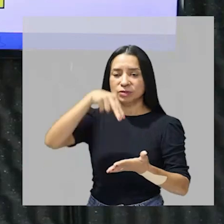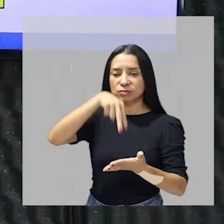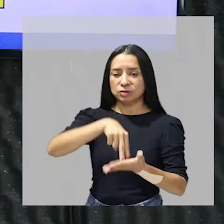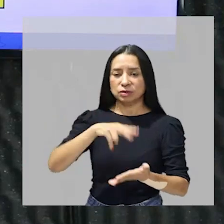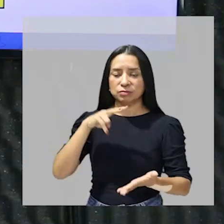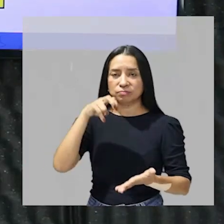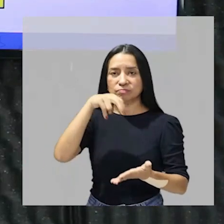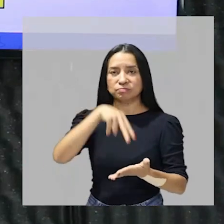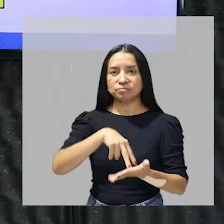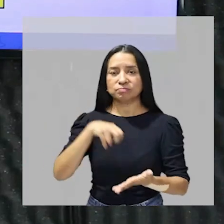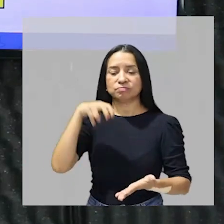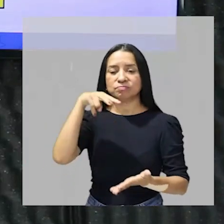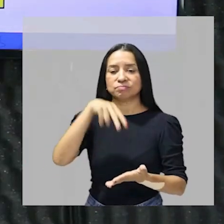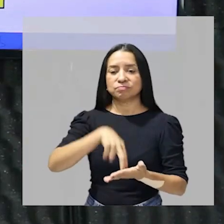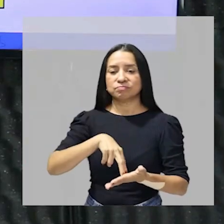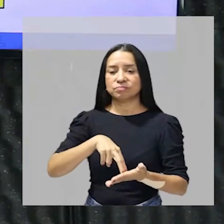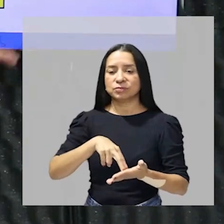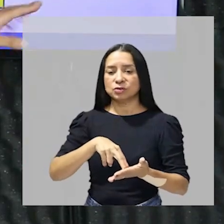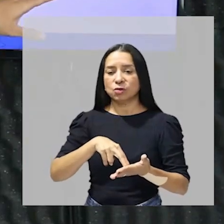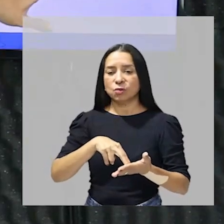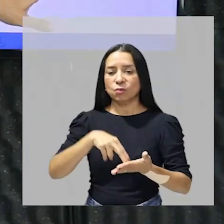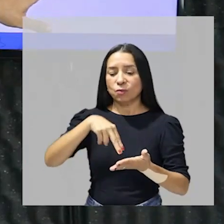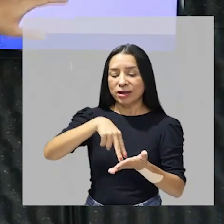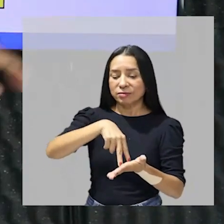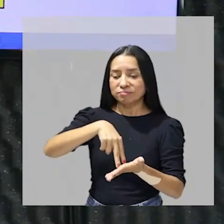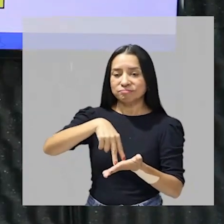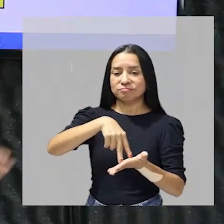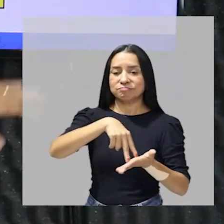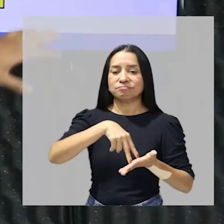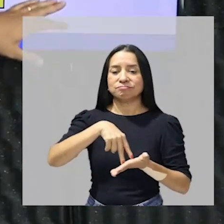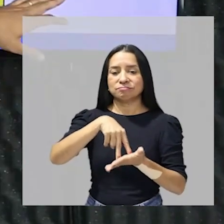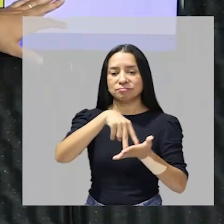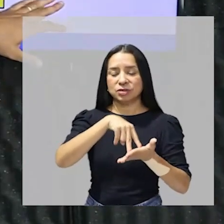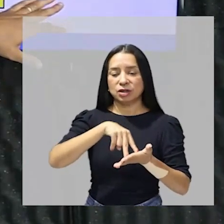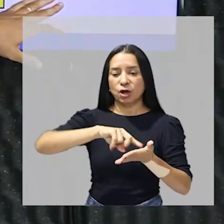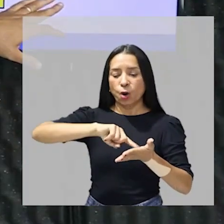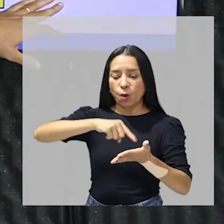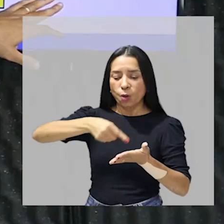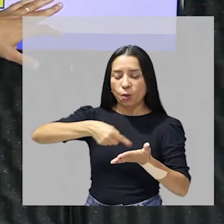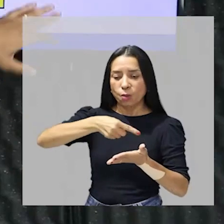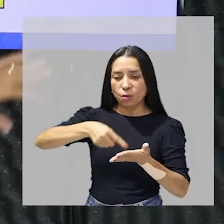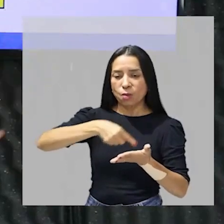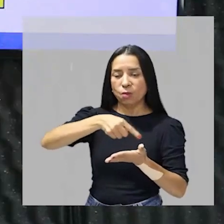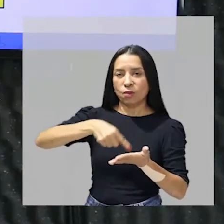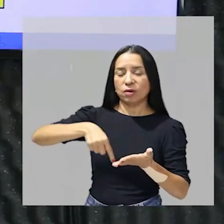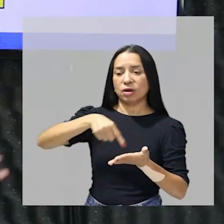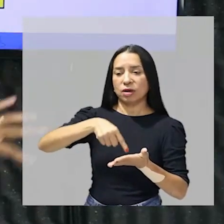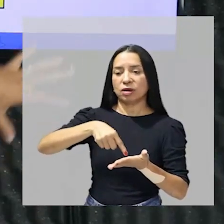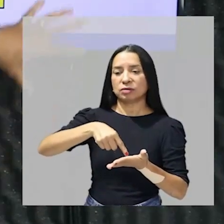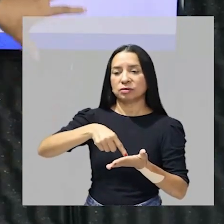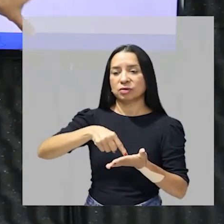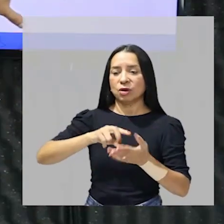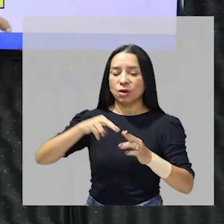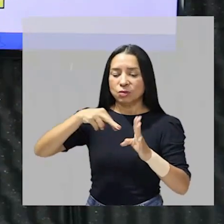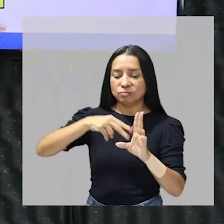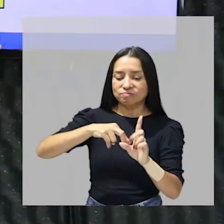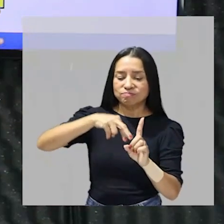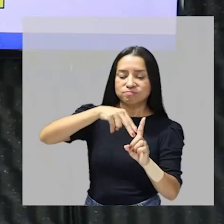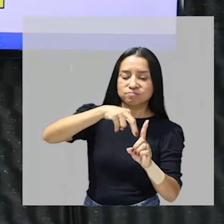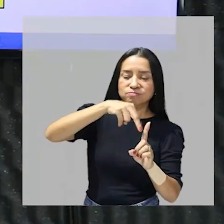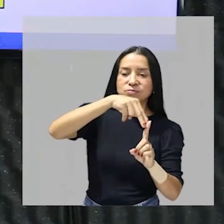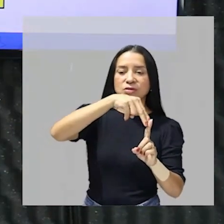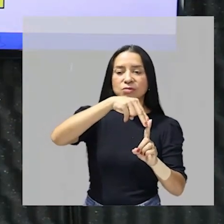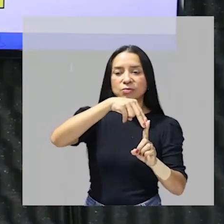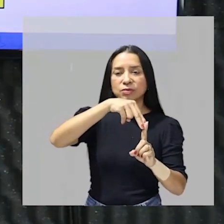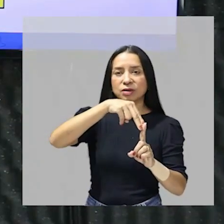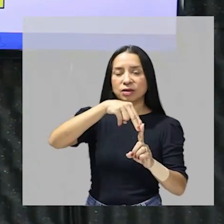equilibrar, o rolar e girar, trepar, embalar, balançar. Esses são os gestos motores